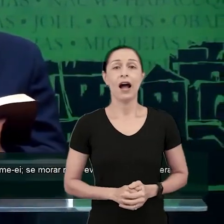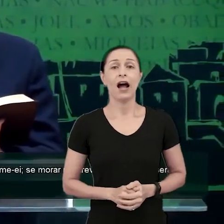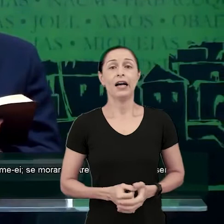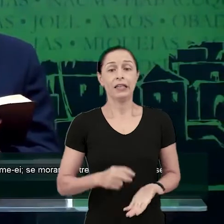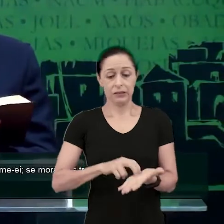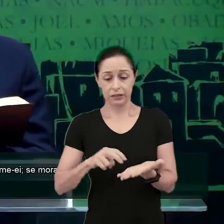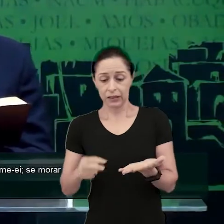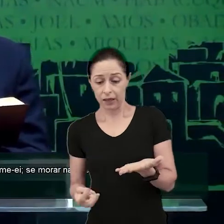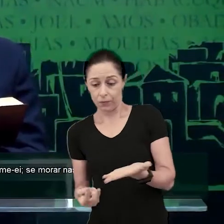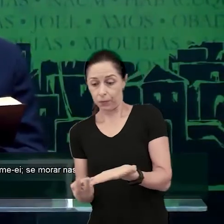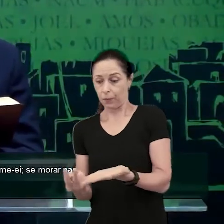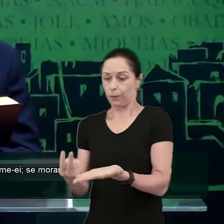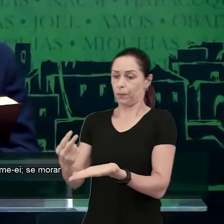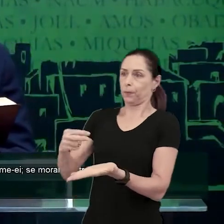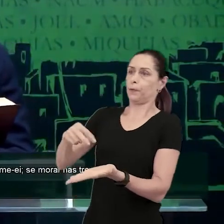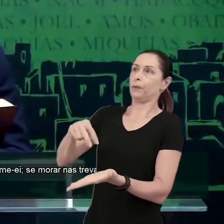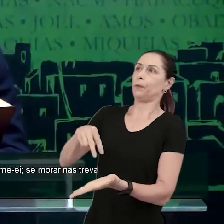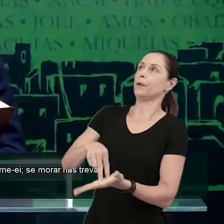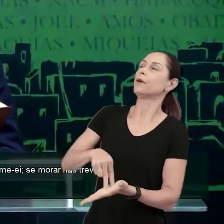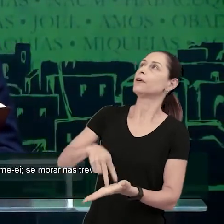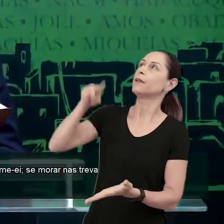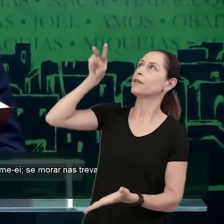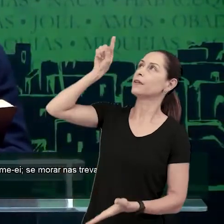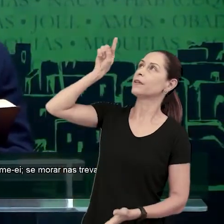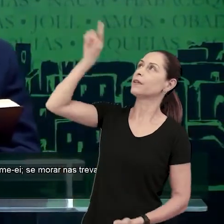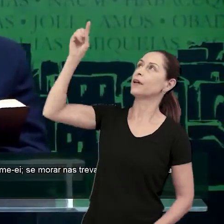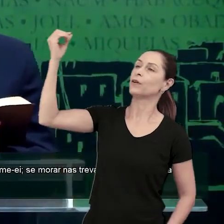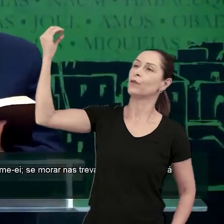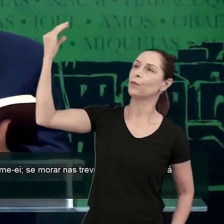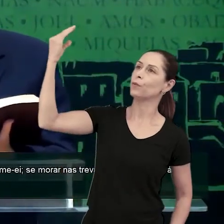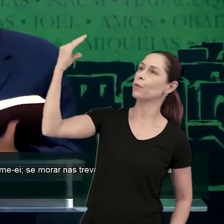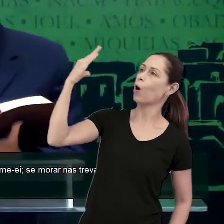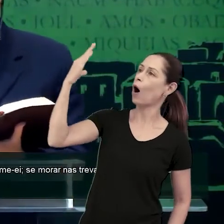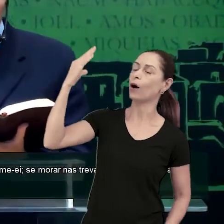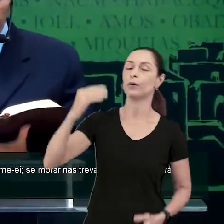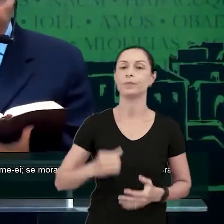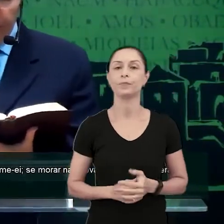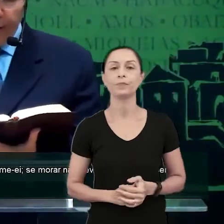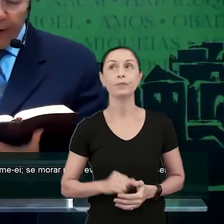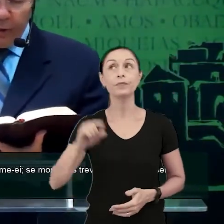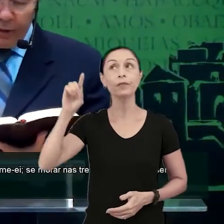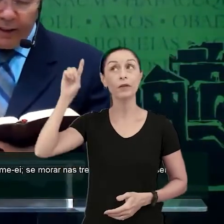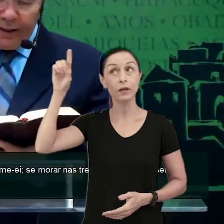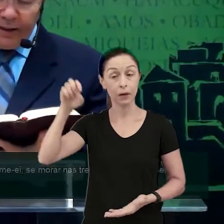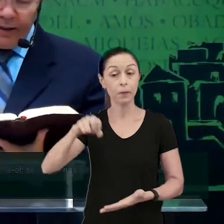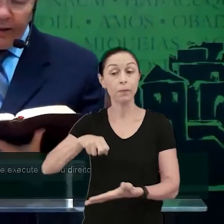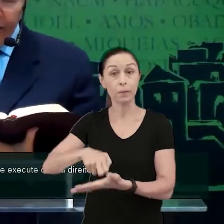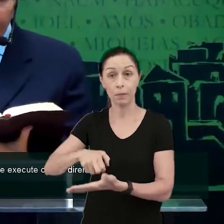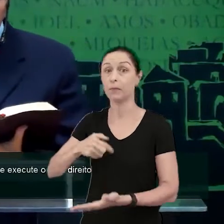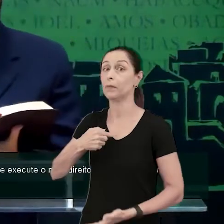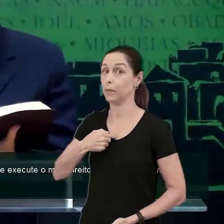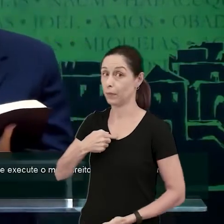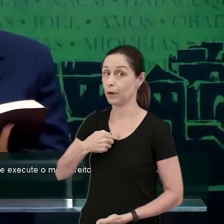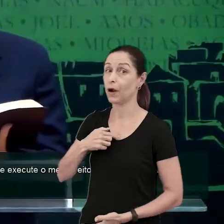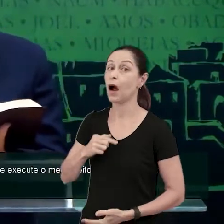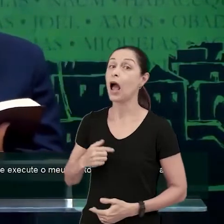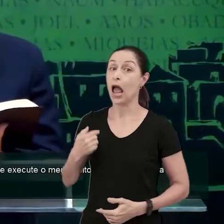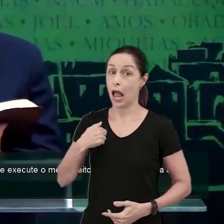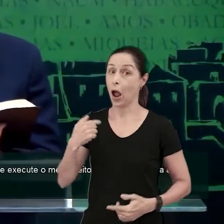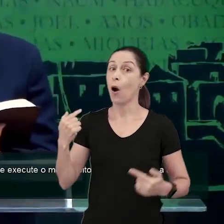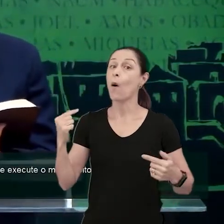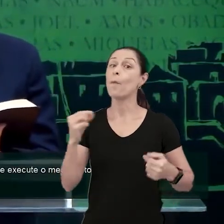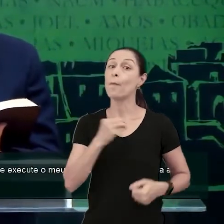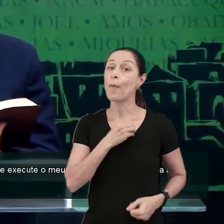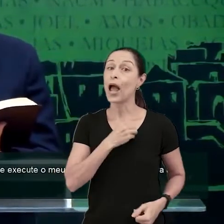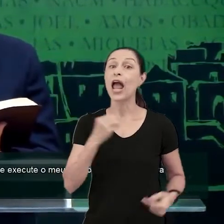morar nas trevas, o Senhor será minha luz. Sofrerei a ira do Senhor, porque pequei contra Ele, até que julgue a